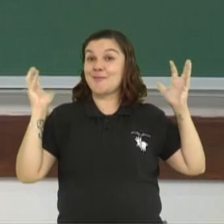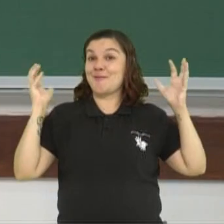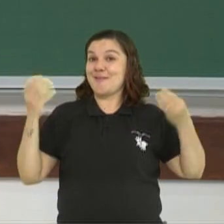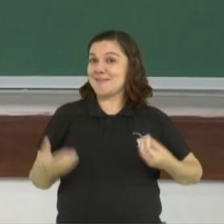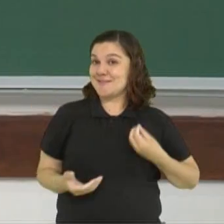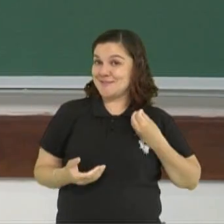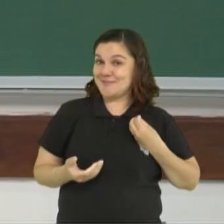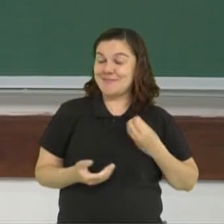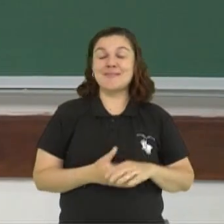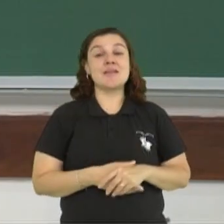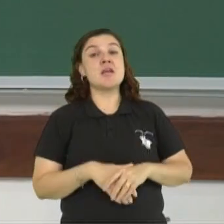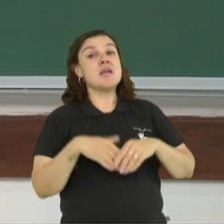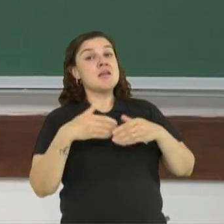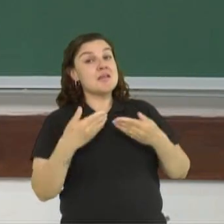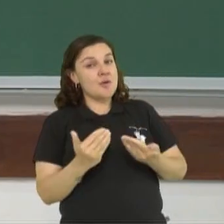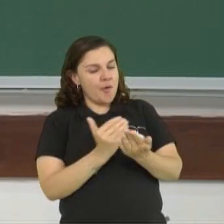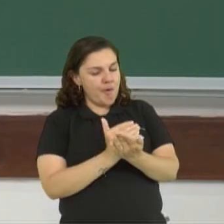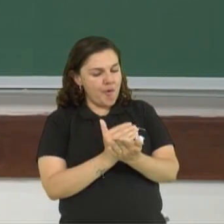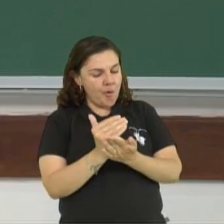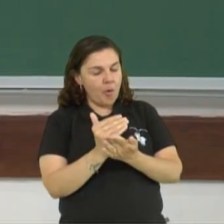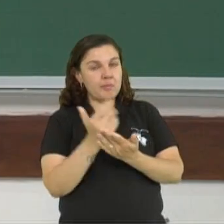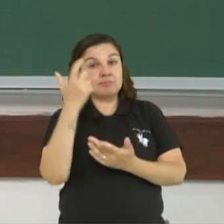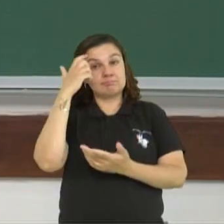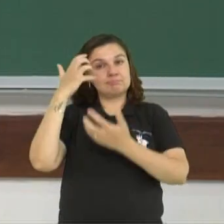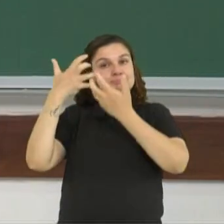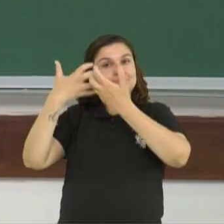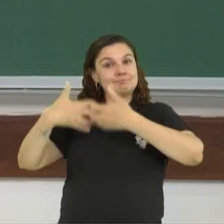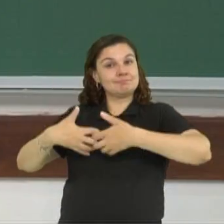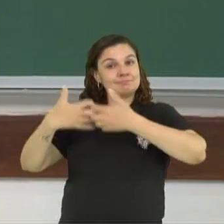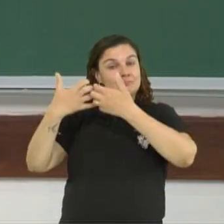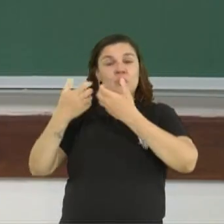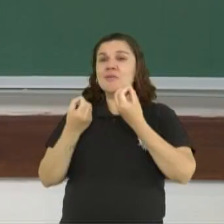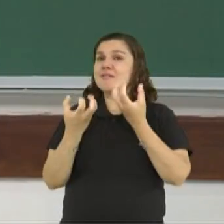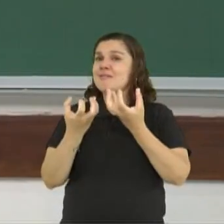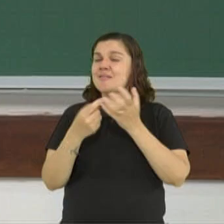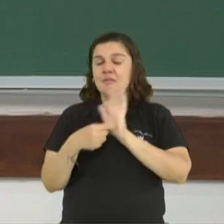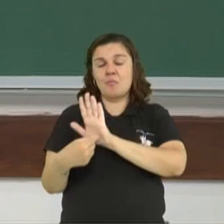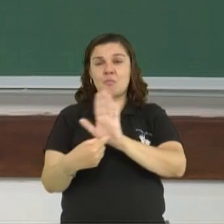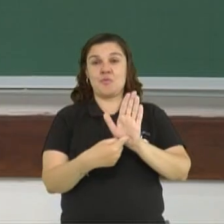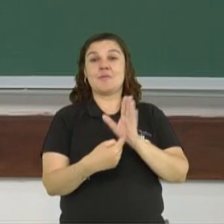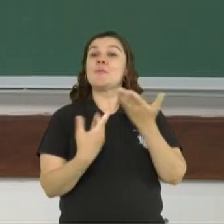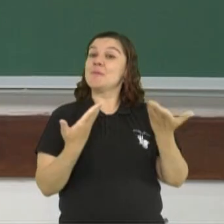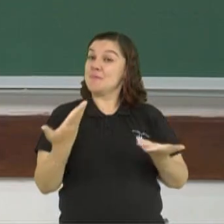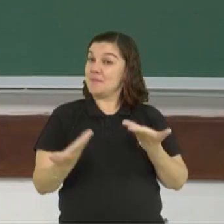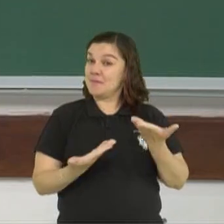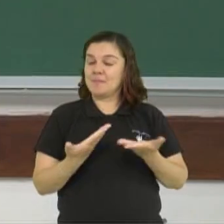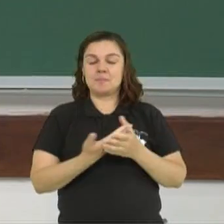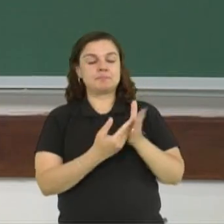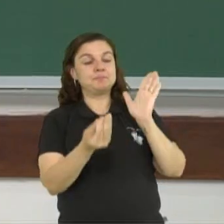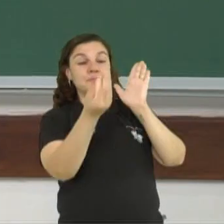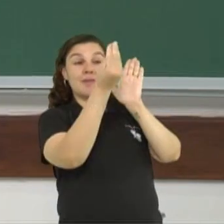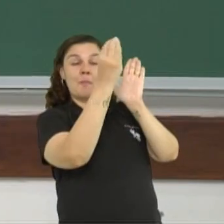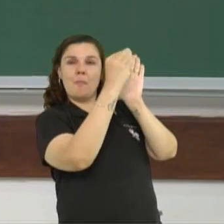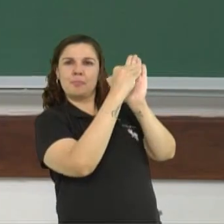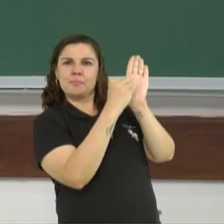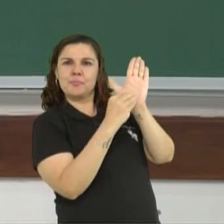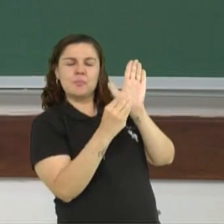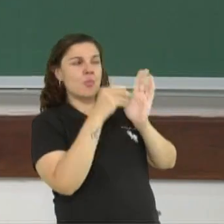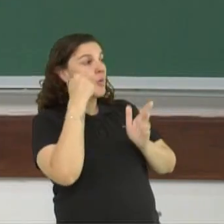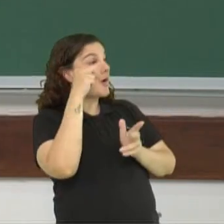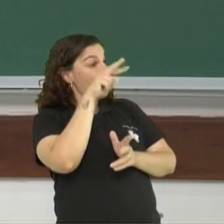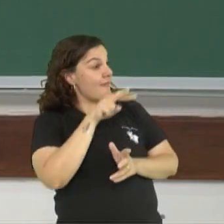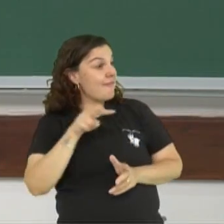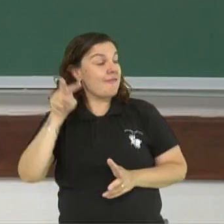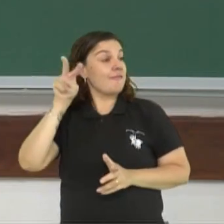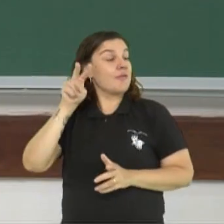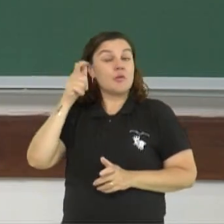Então ele estava começando a ter sua racionalidade. E o que ele queria fazer? Ele queria fazer com que ficasse registrado o que ele estava vendo.